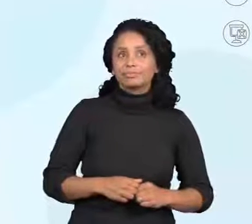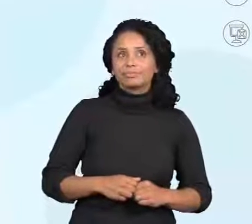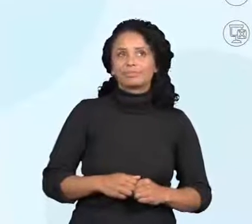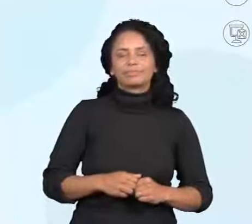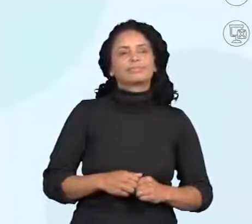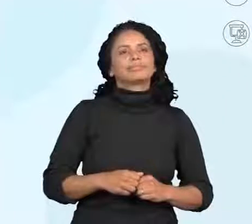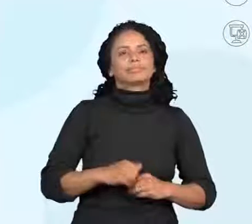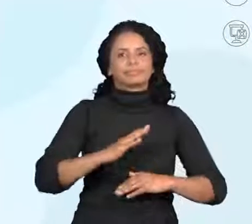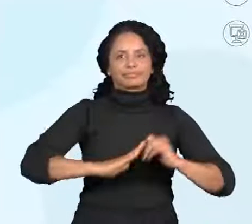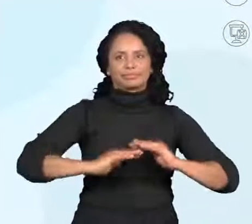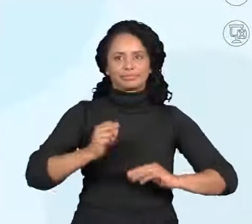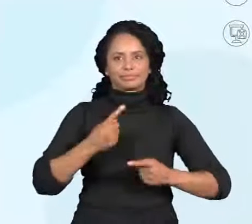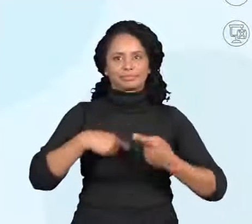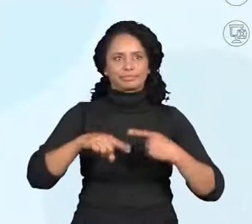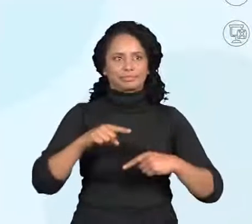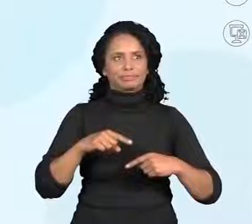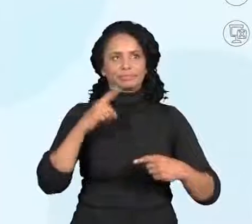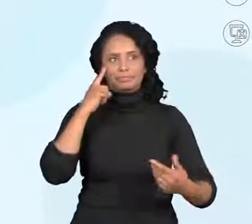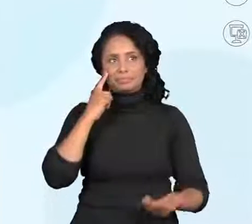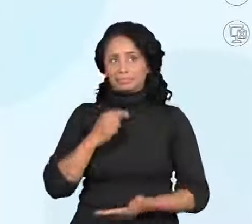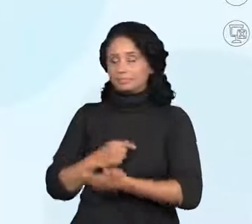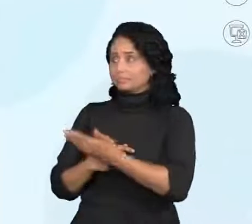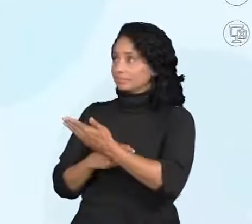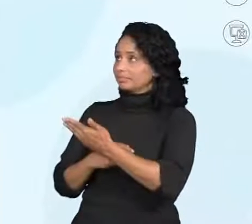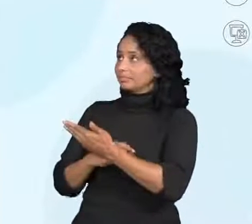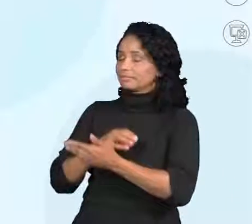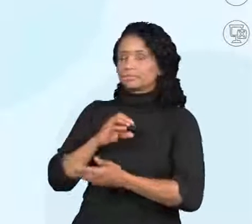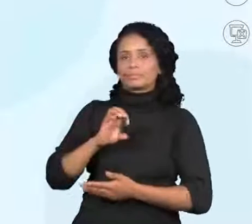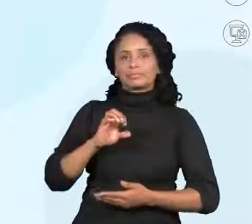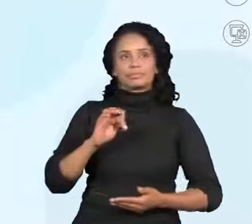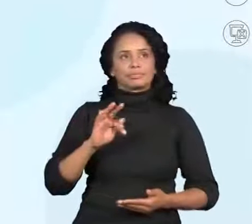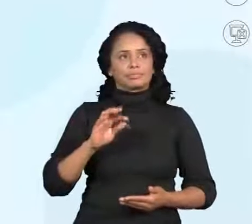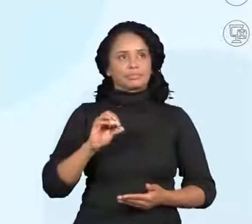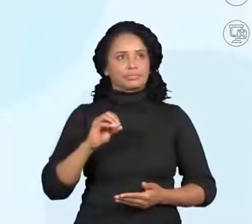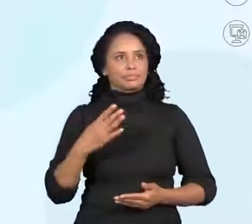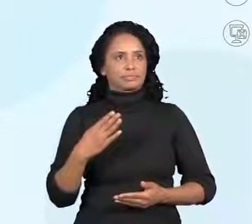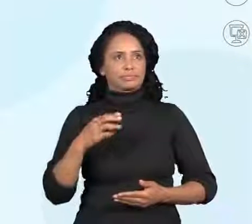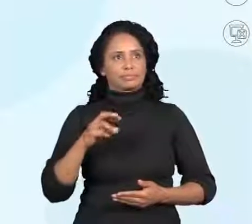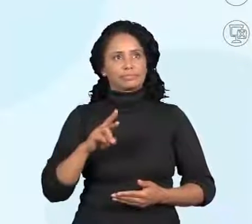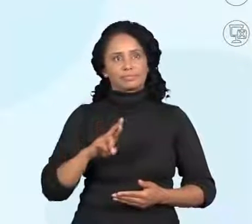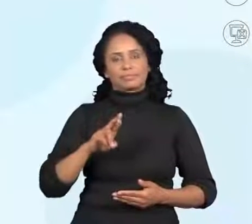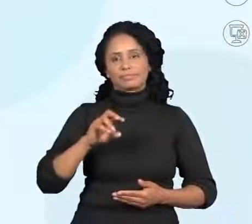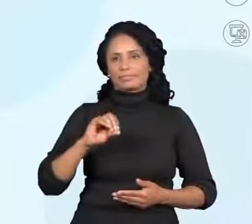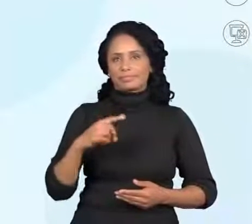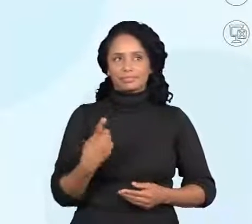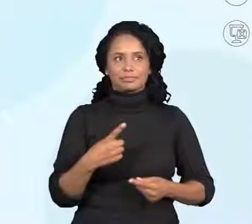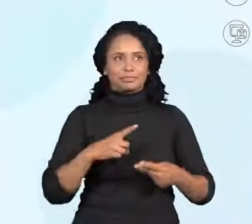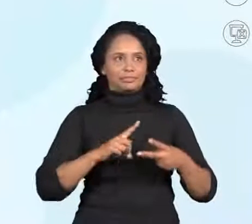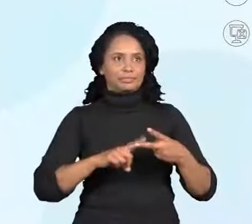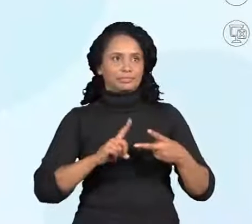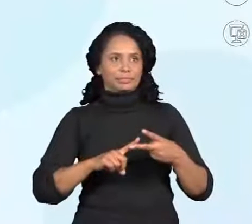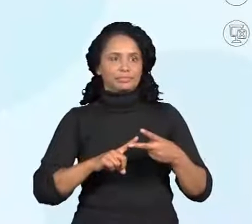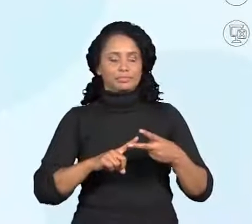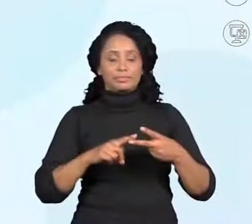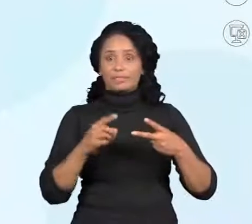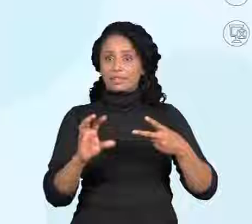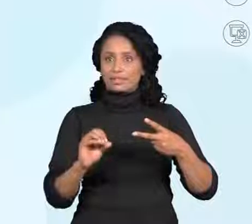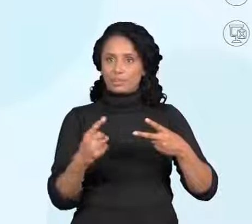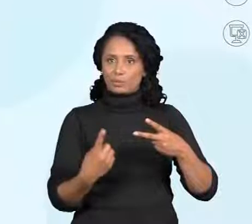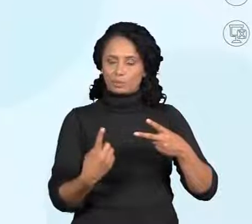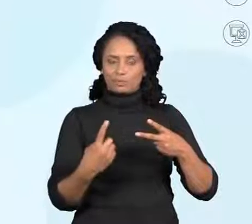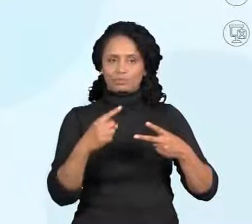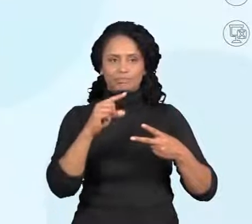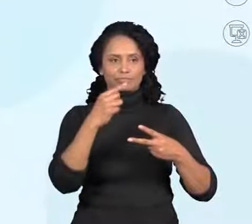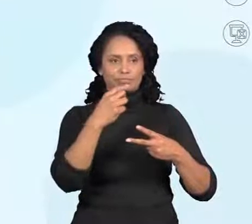Habilidades EF04, AR01 e EF05, AR01. Lembrando que a